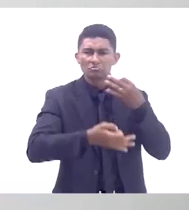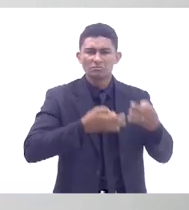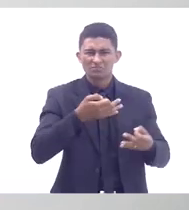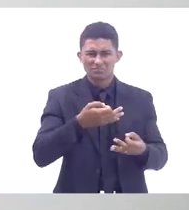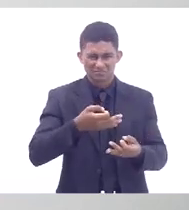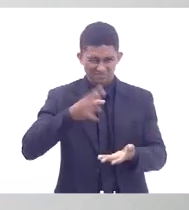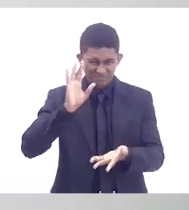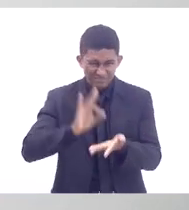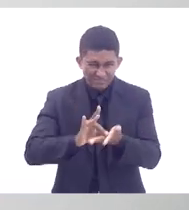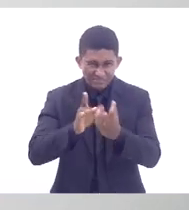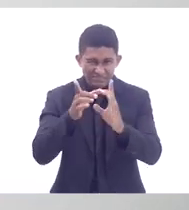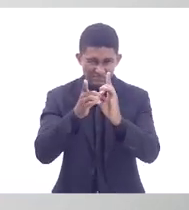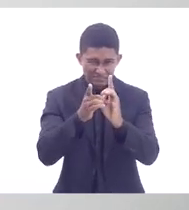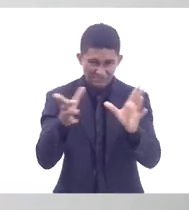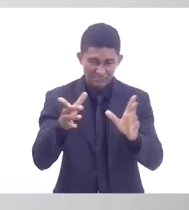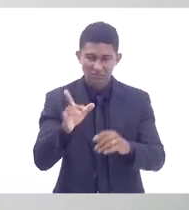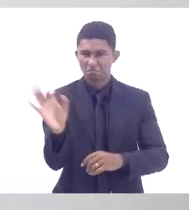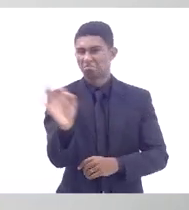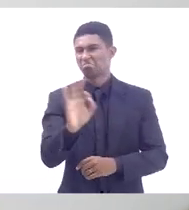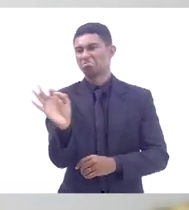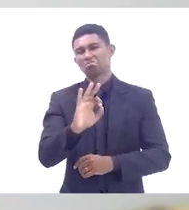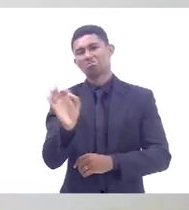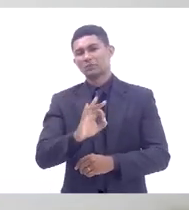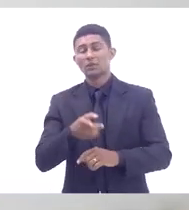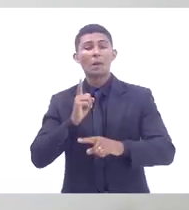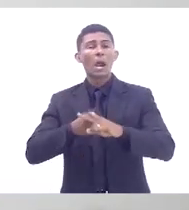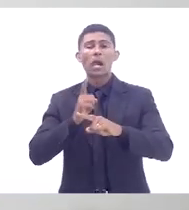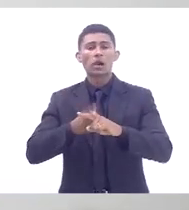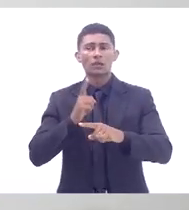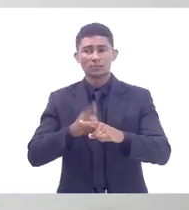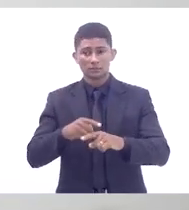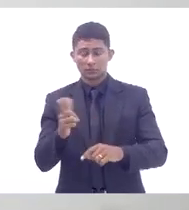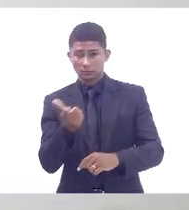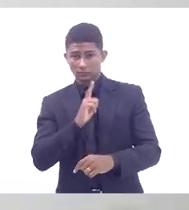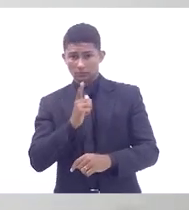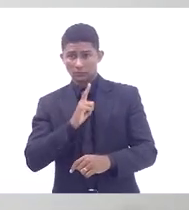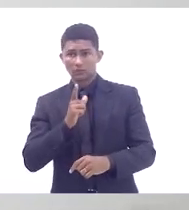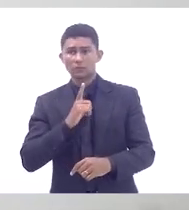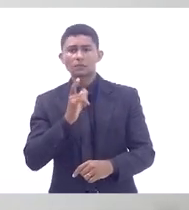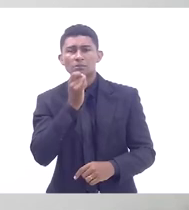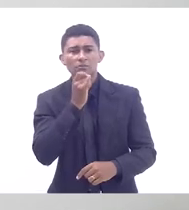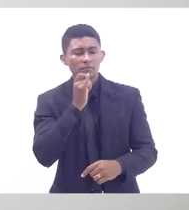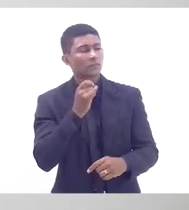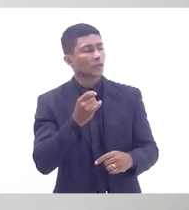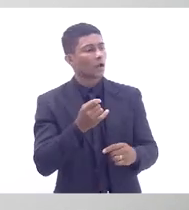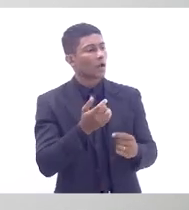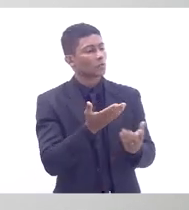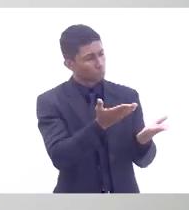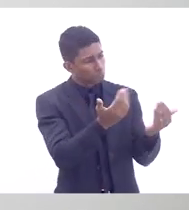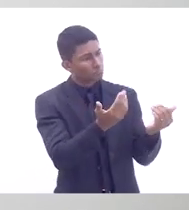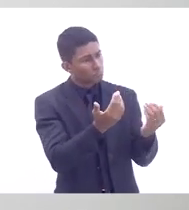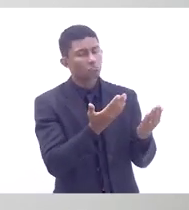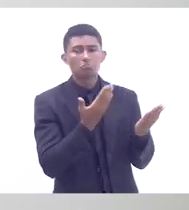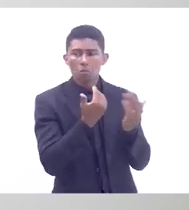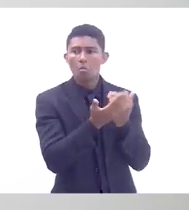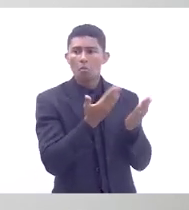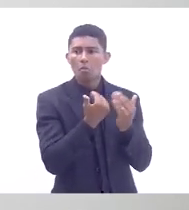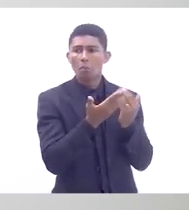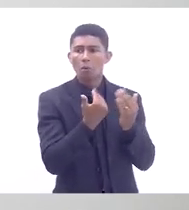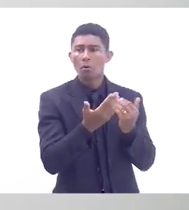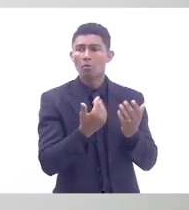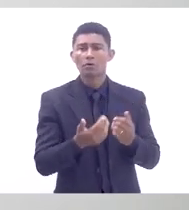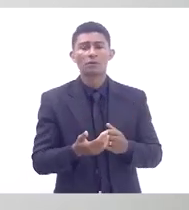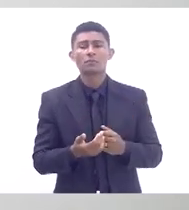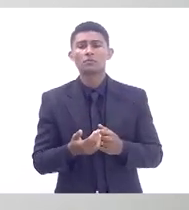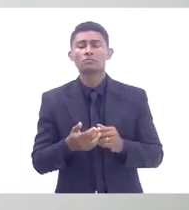quando realizam as etapas chamadas entre aspas de diálogo com tempo sexy